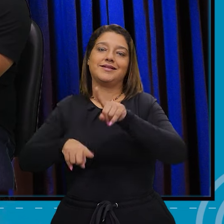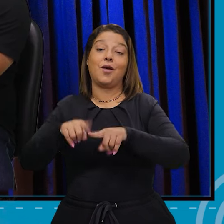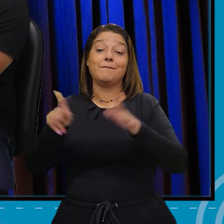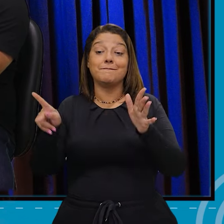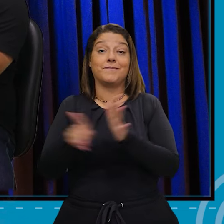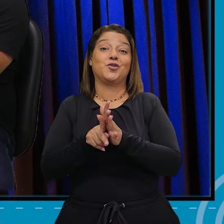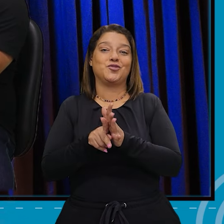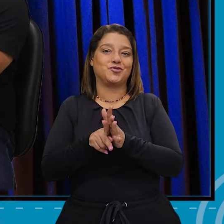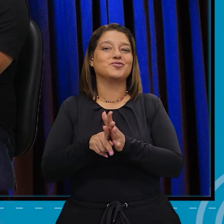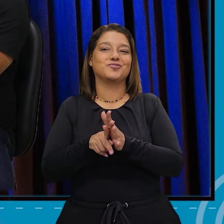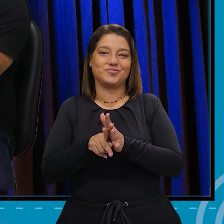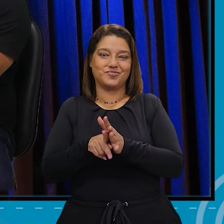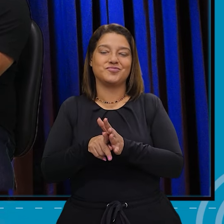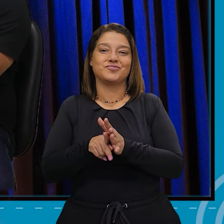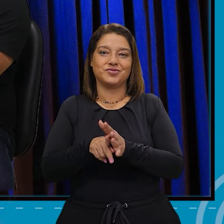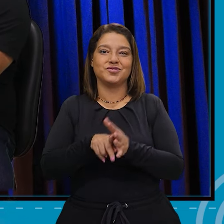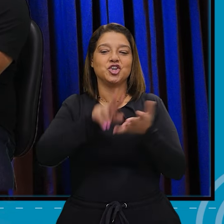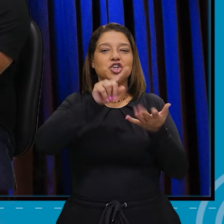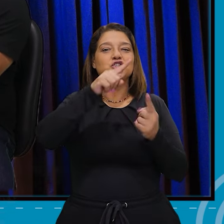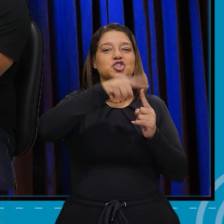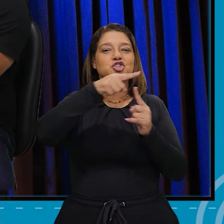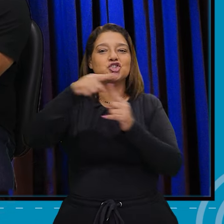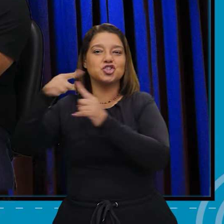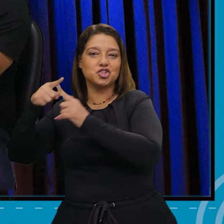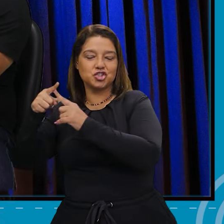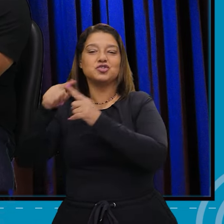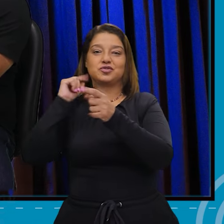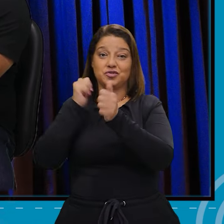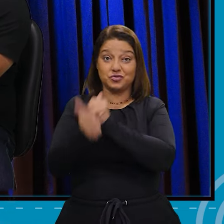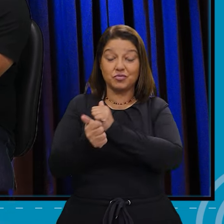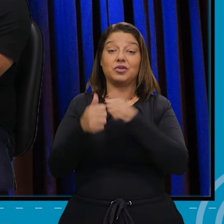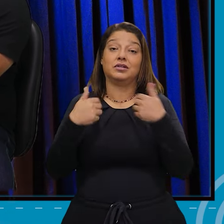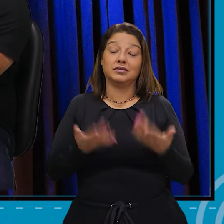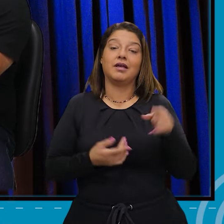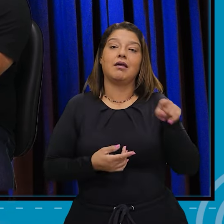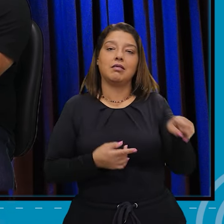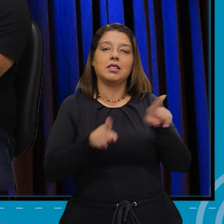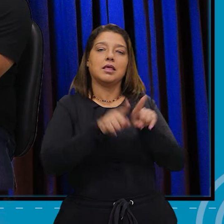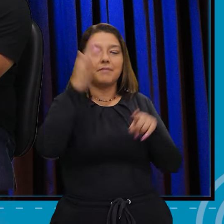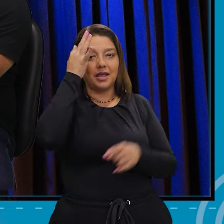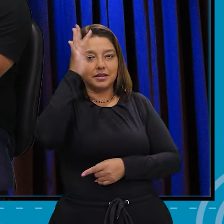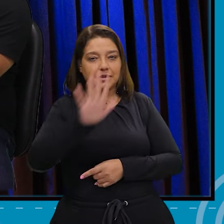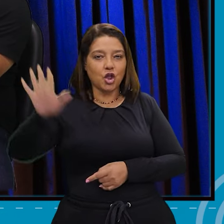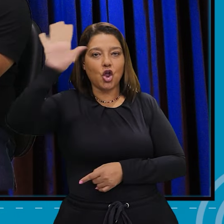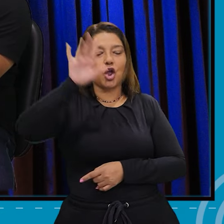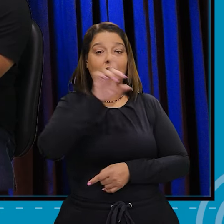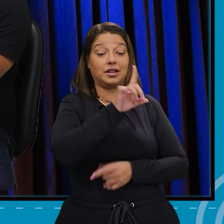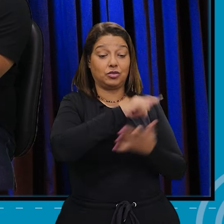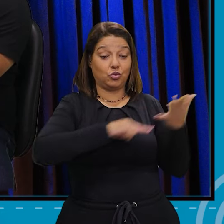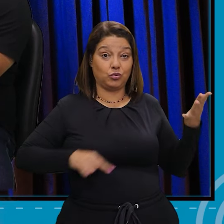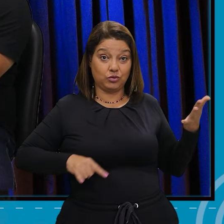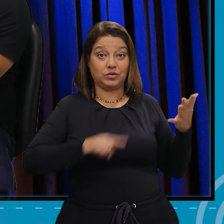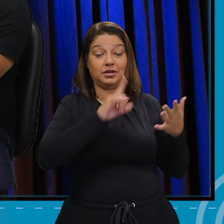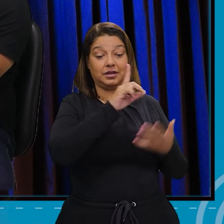específicos, porque a referência teórica também determinada pela DCGO, que é